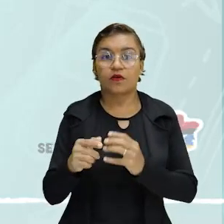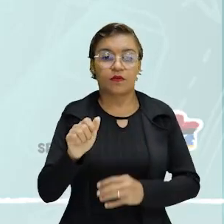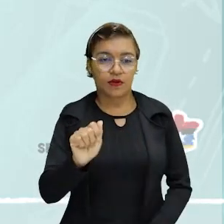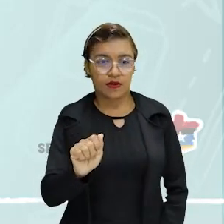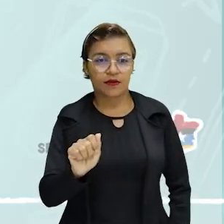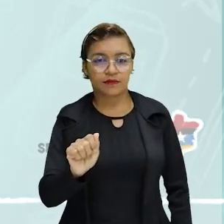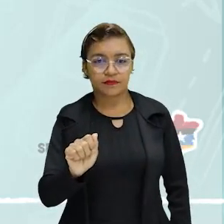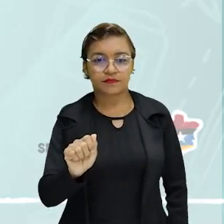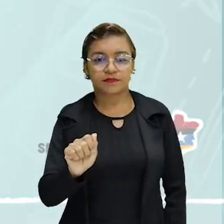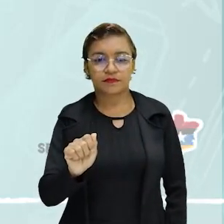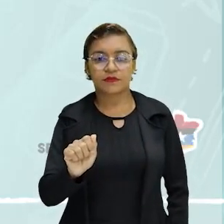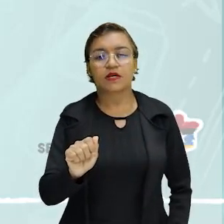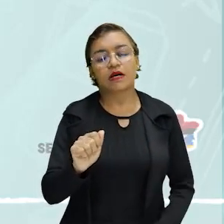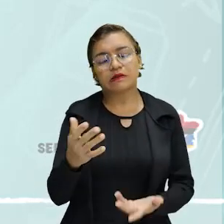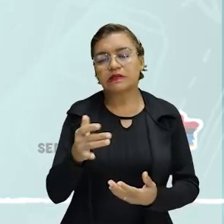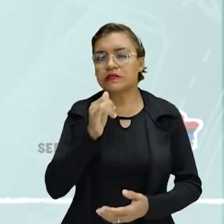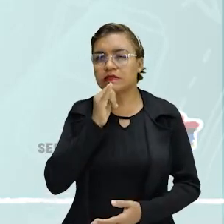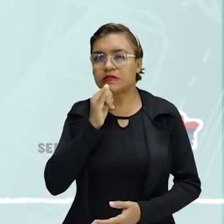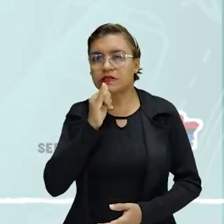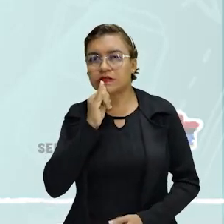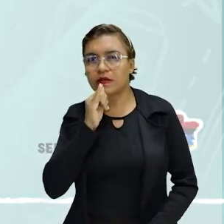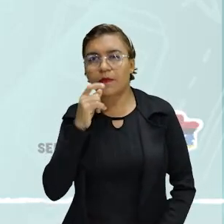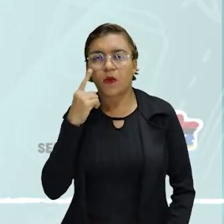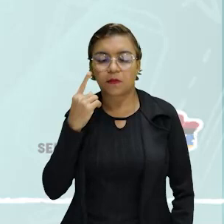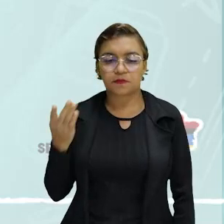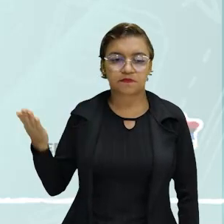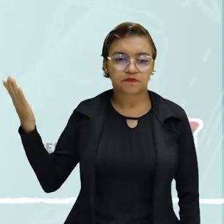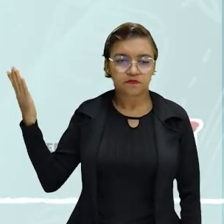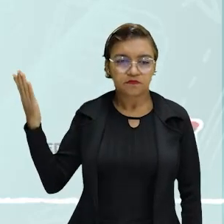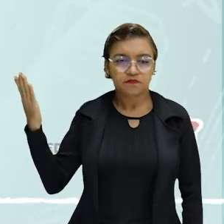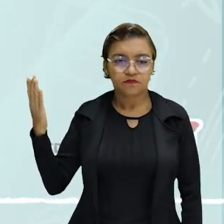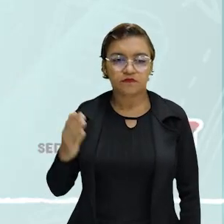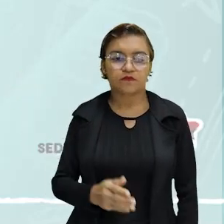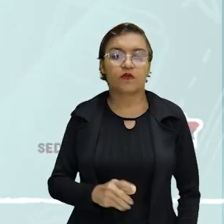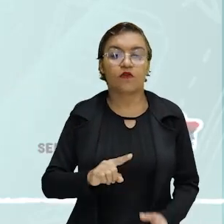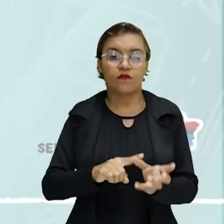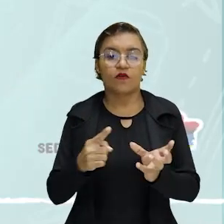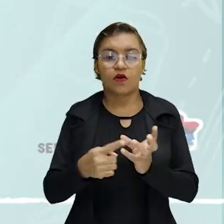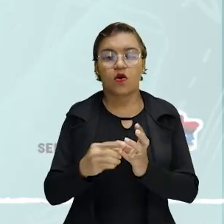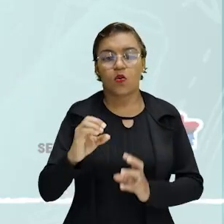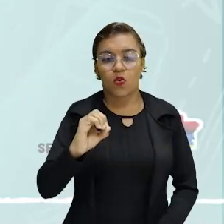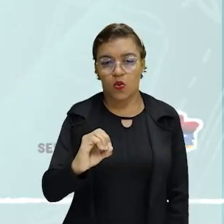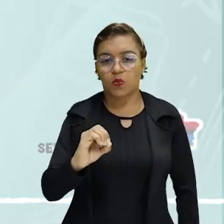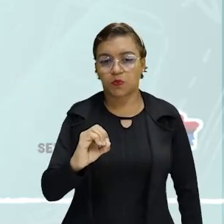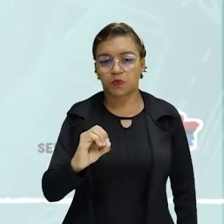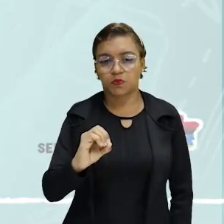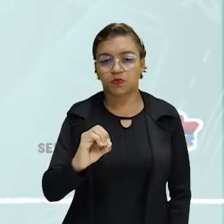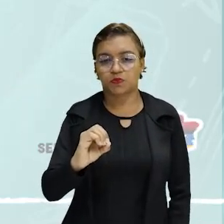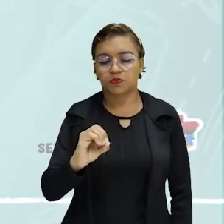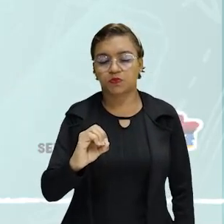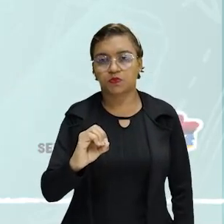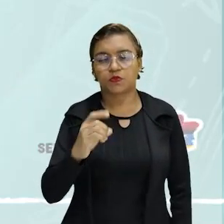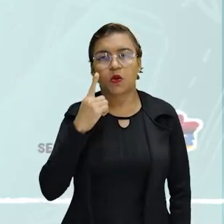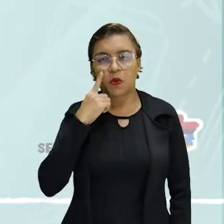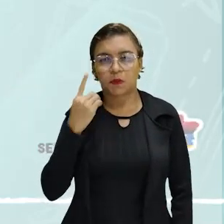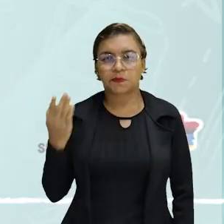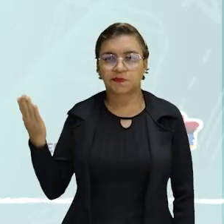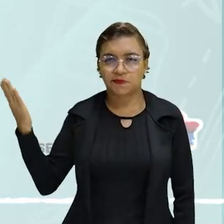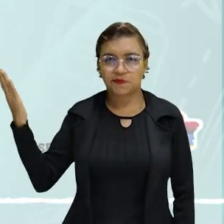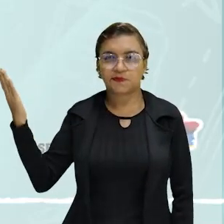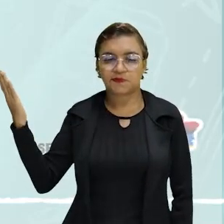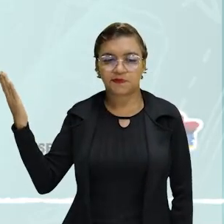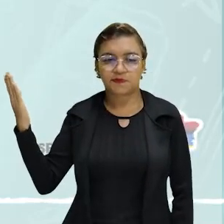em A, massa, esmola e mala. A vogal O, os substantivos terminados em O, rato,